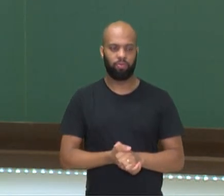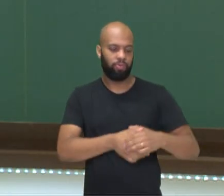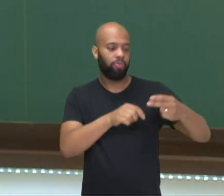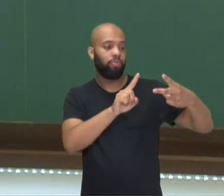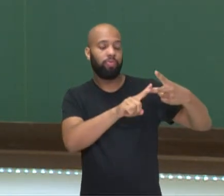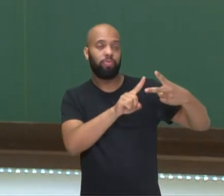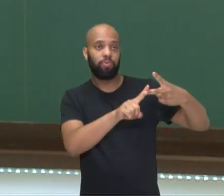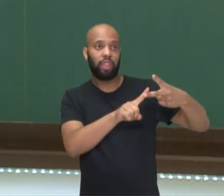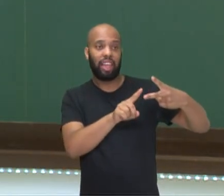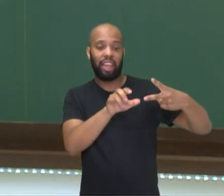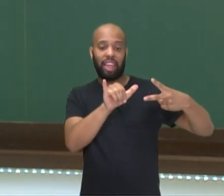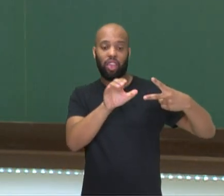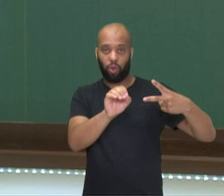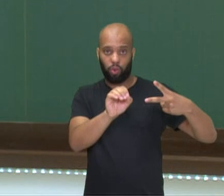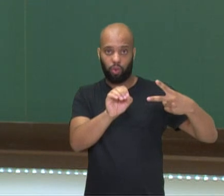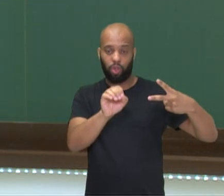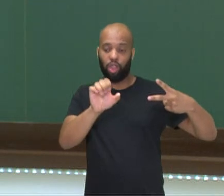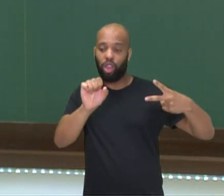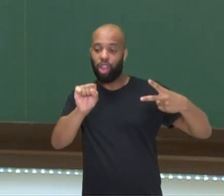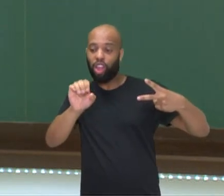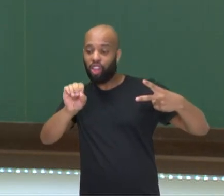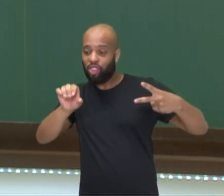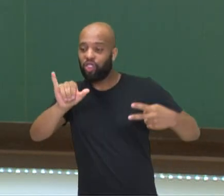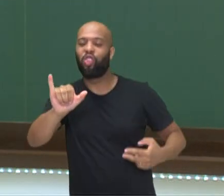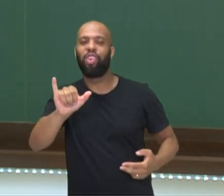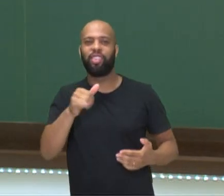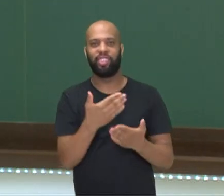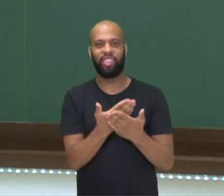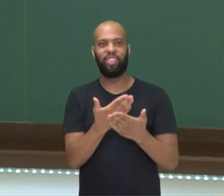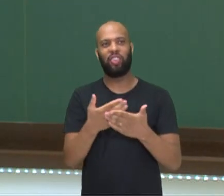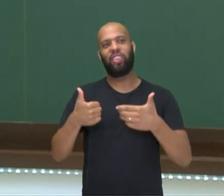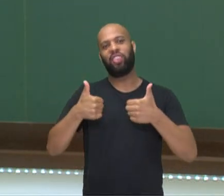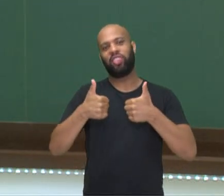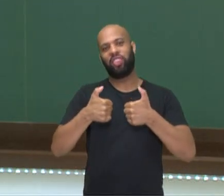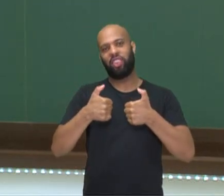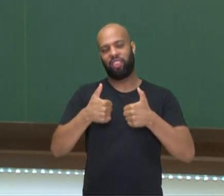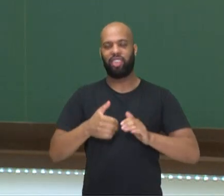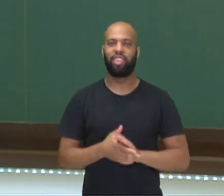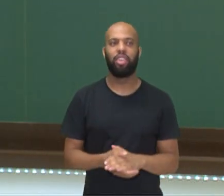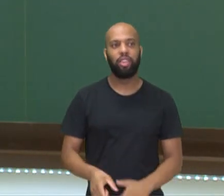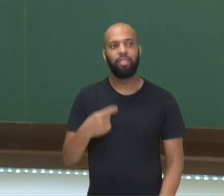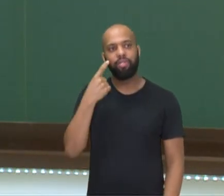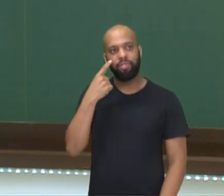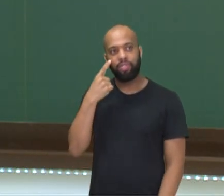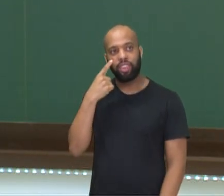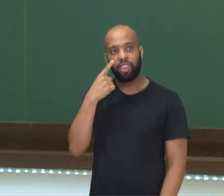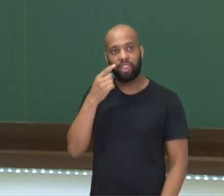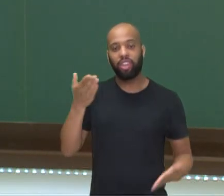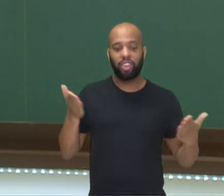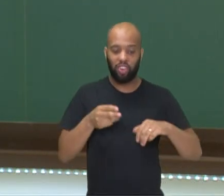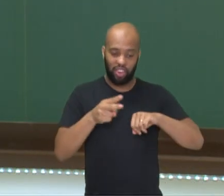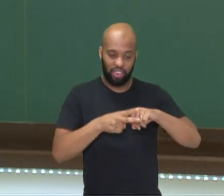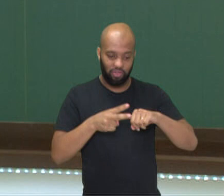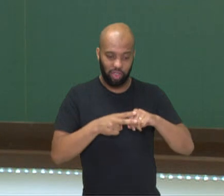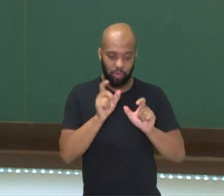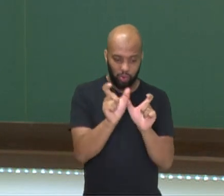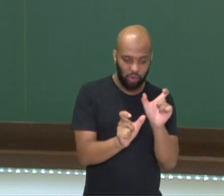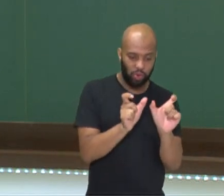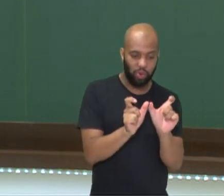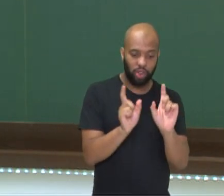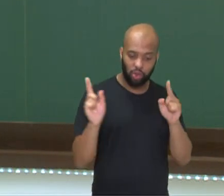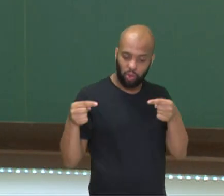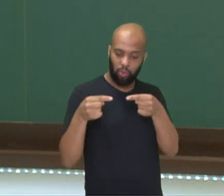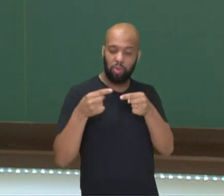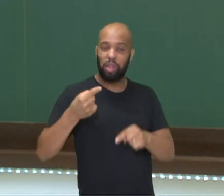Letra B, eu sou estudiante de física. Olha só, gente, o verbo ser conjugado para a